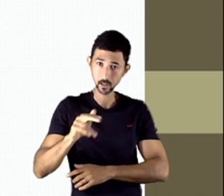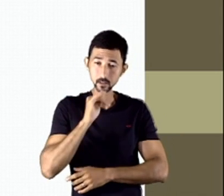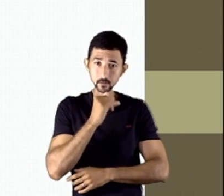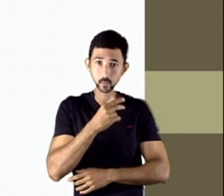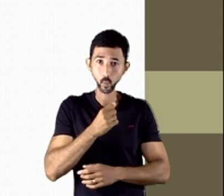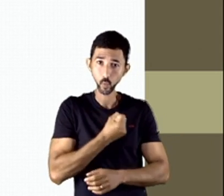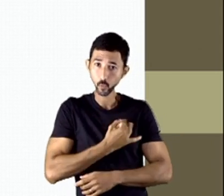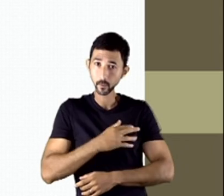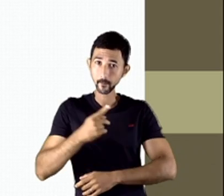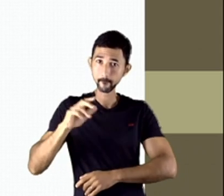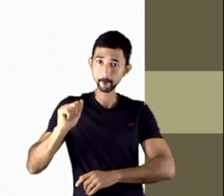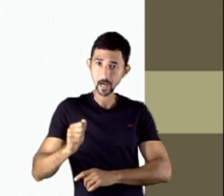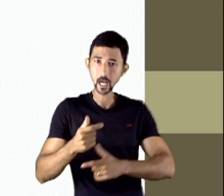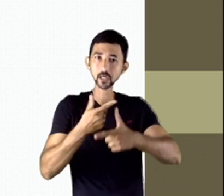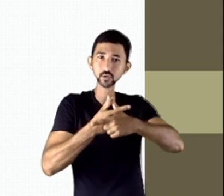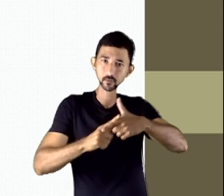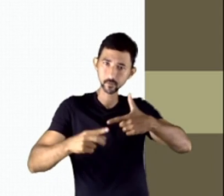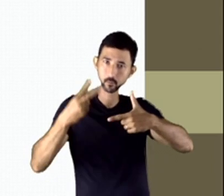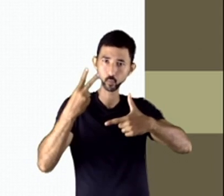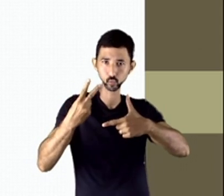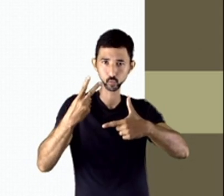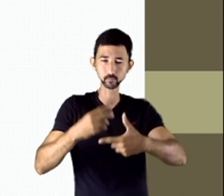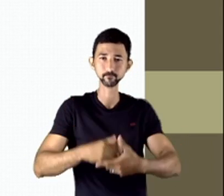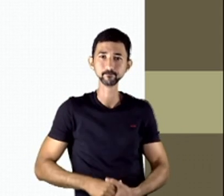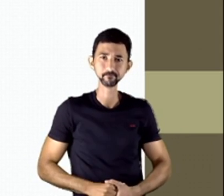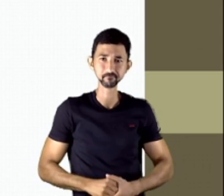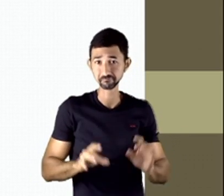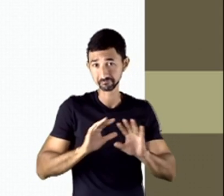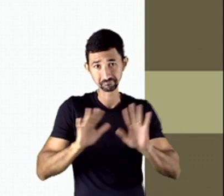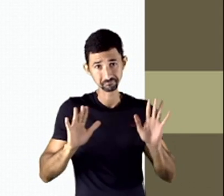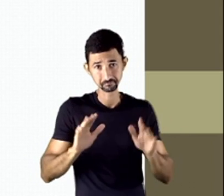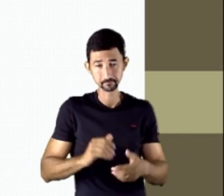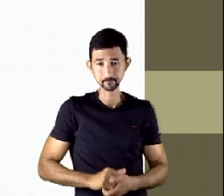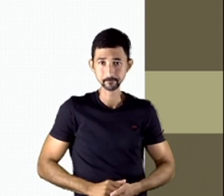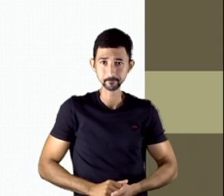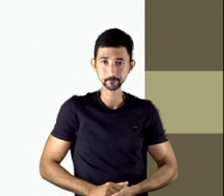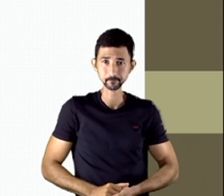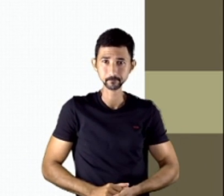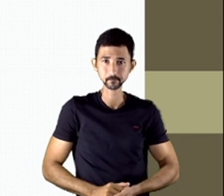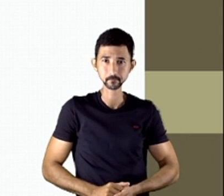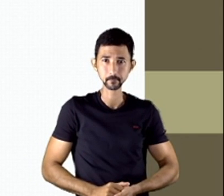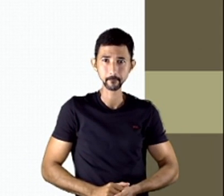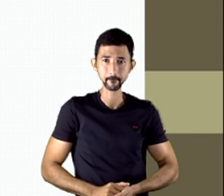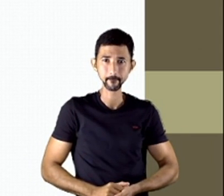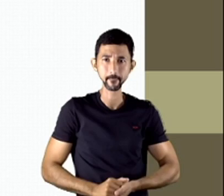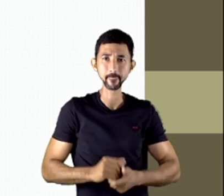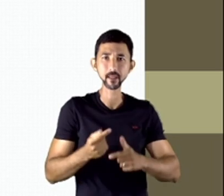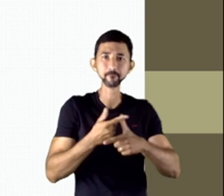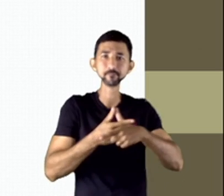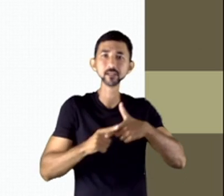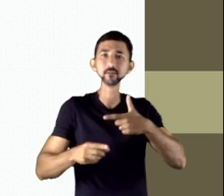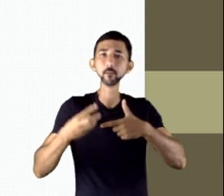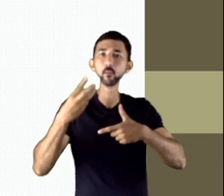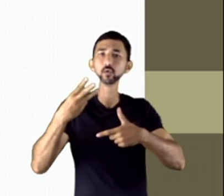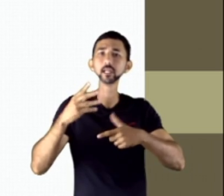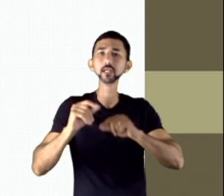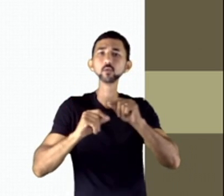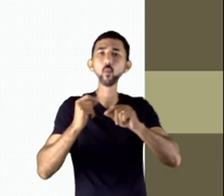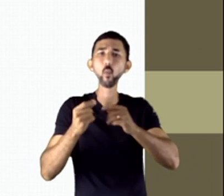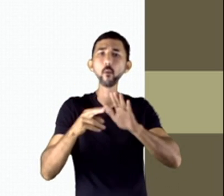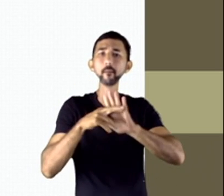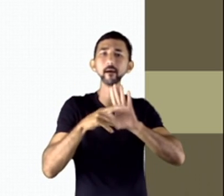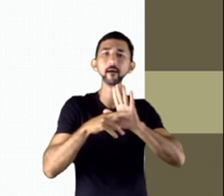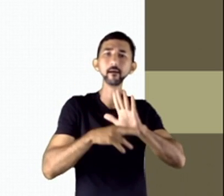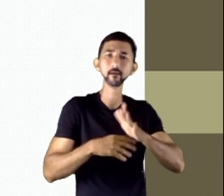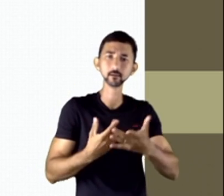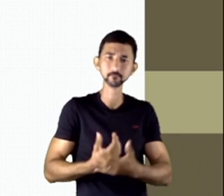par, beleza, é divisível por 2. Só isso. E divisibilidade por 3, qual é a